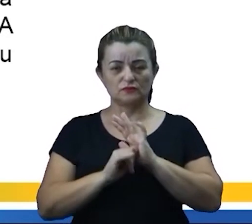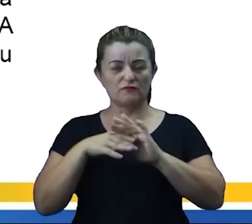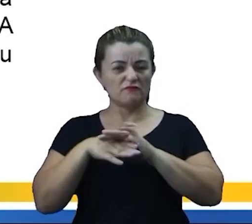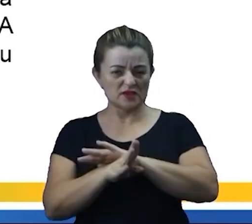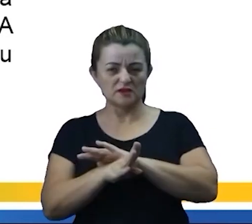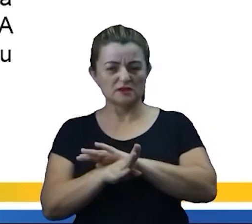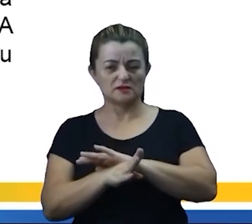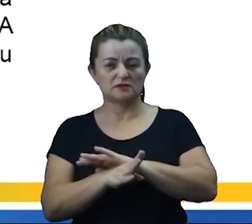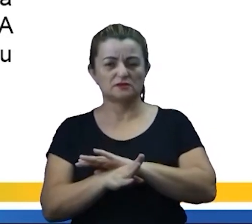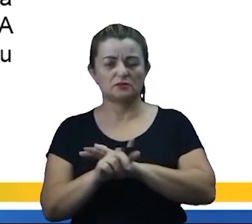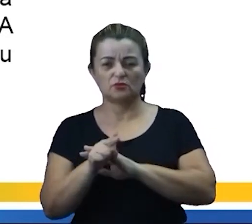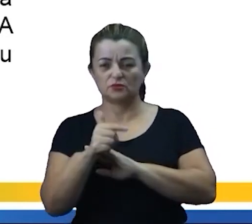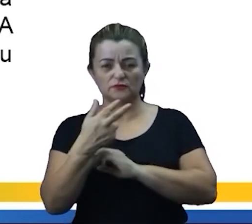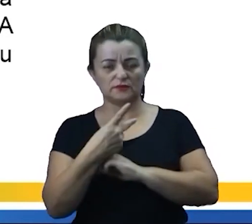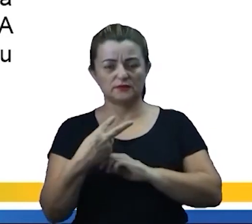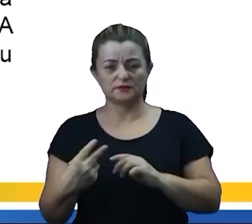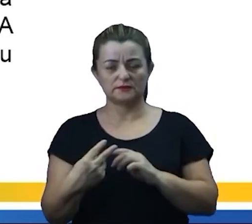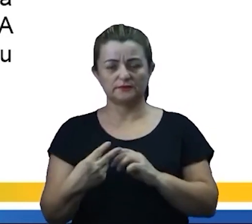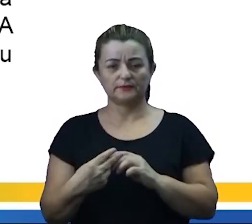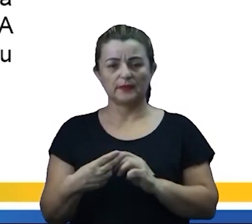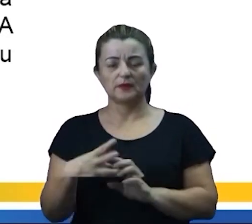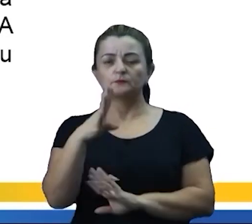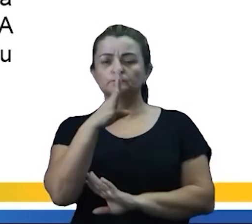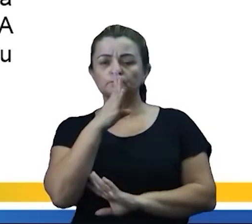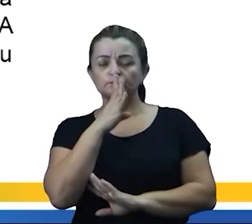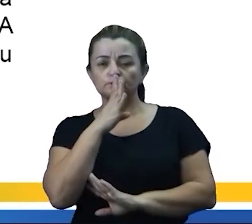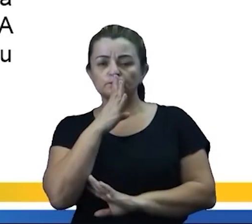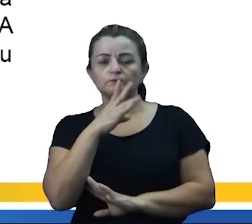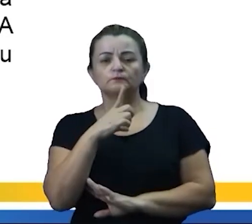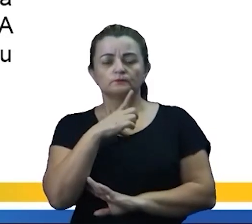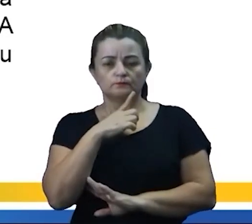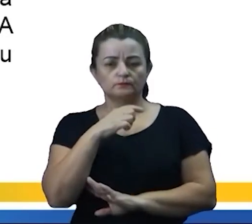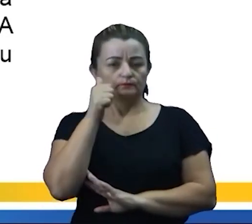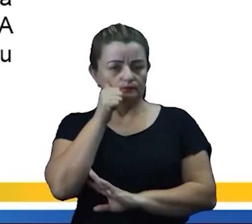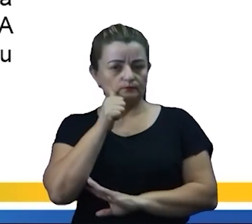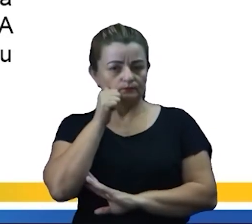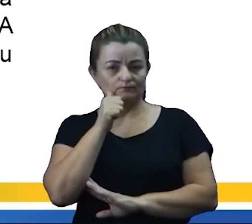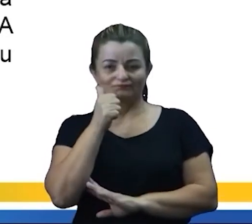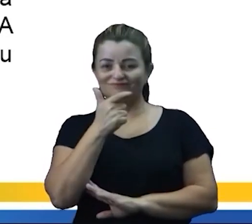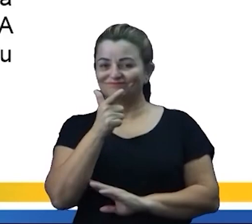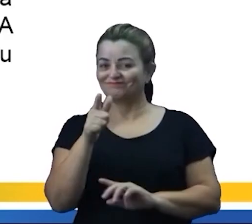ambição desmedida. A silenciosidade de